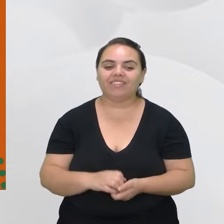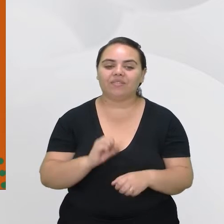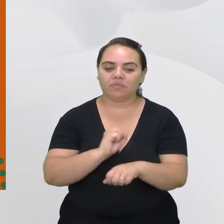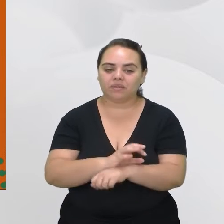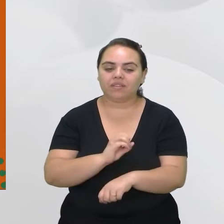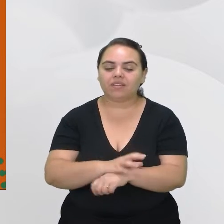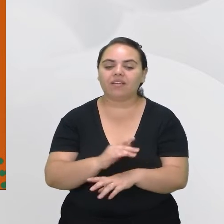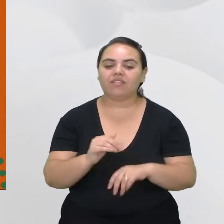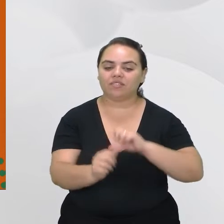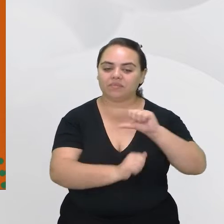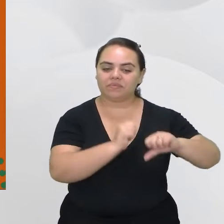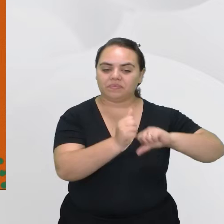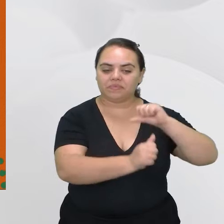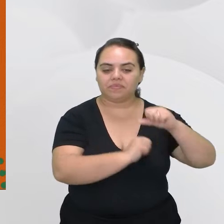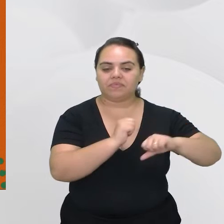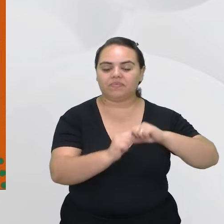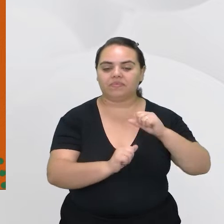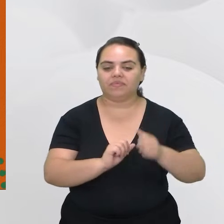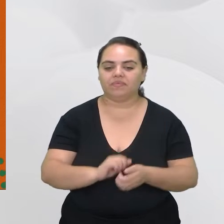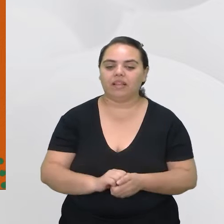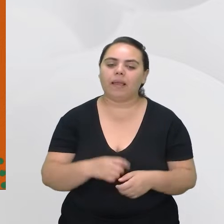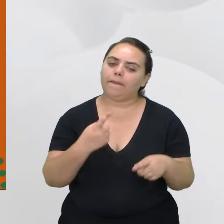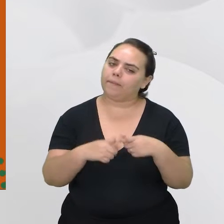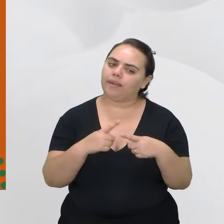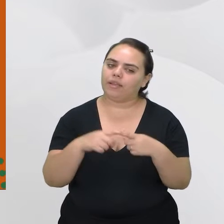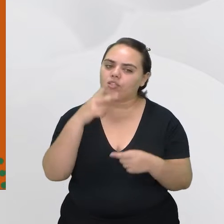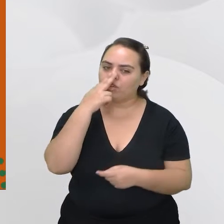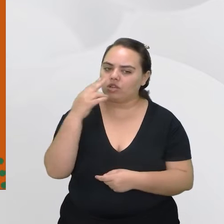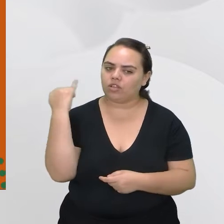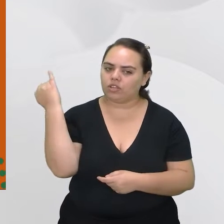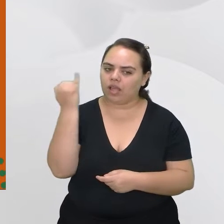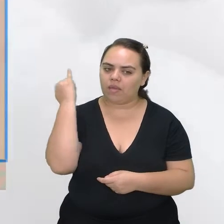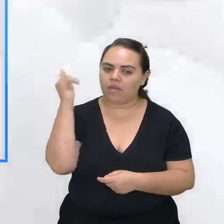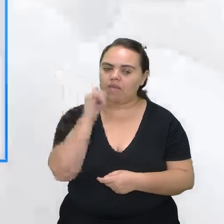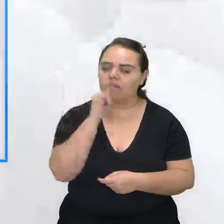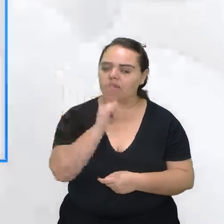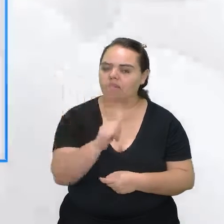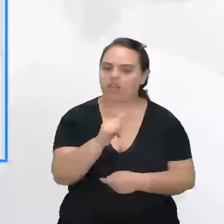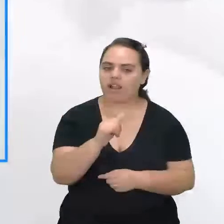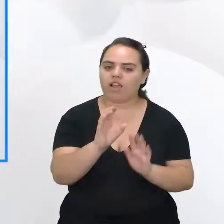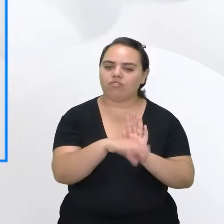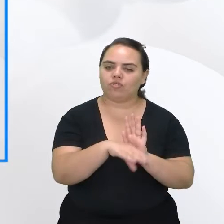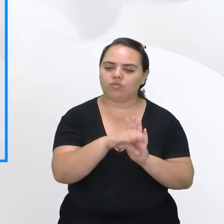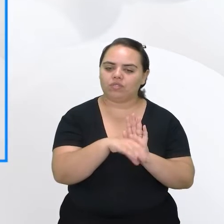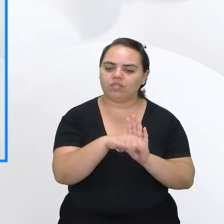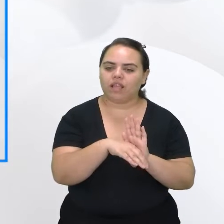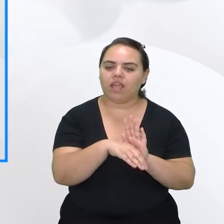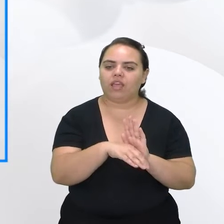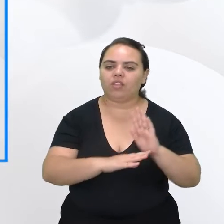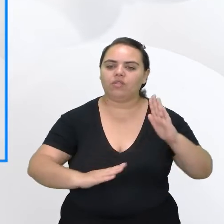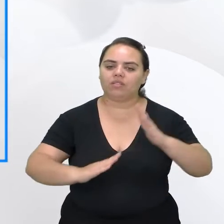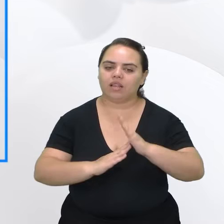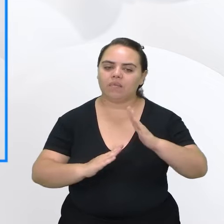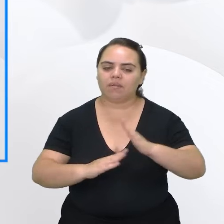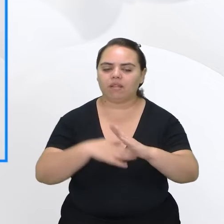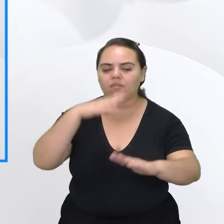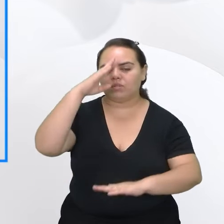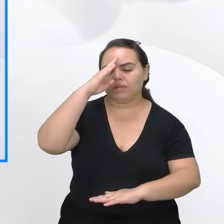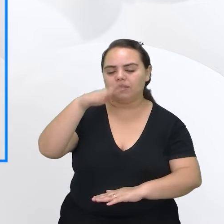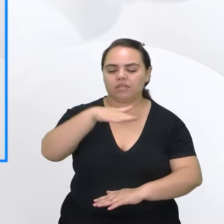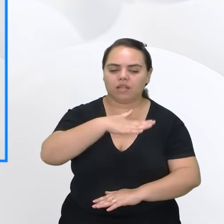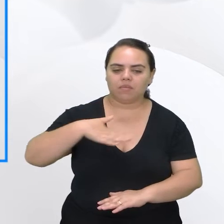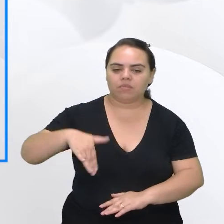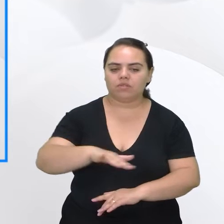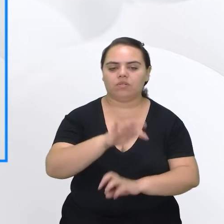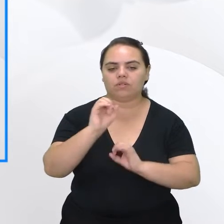emancipatória e transformadora. E por que a gente acha importante falar de conceitos e de delimitar os princípios que norteiam a